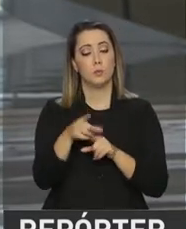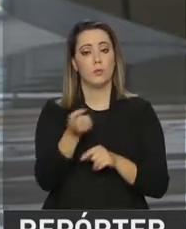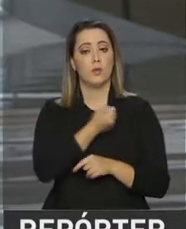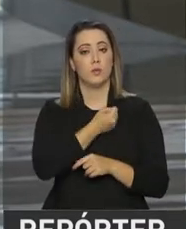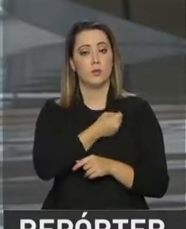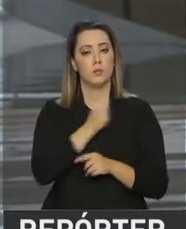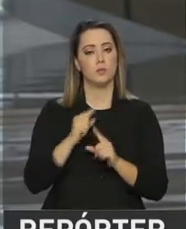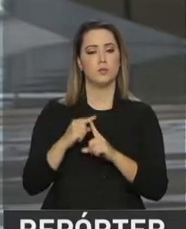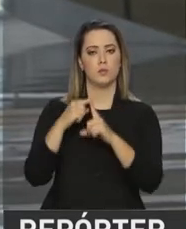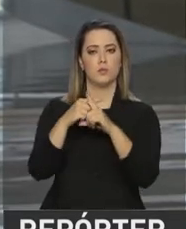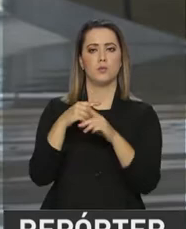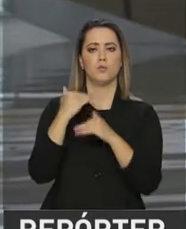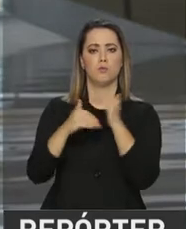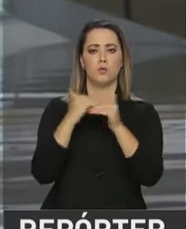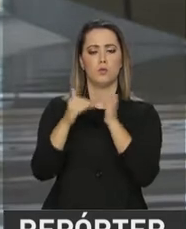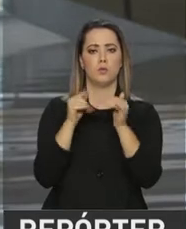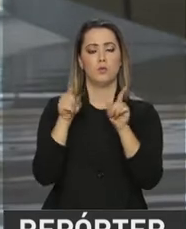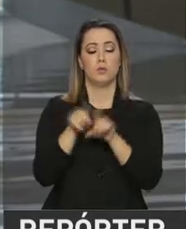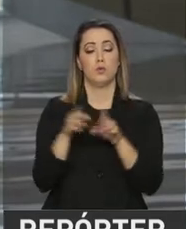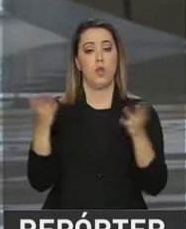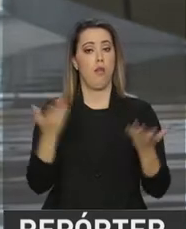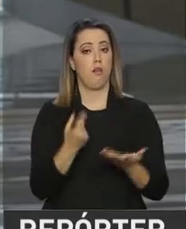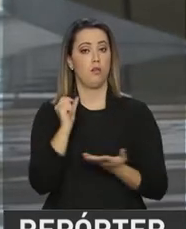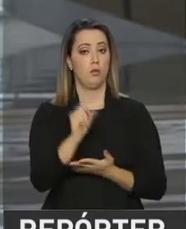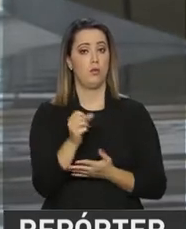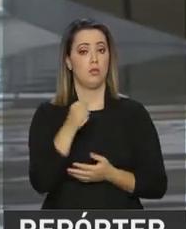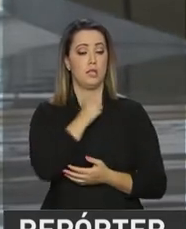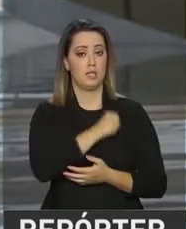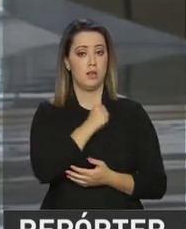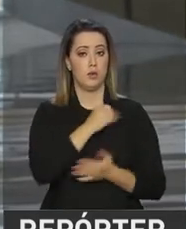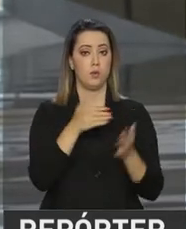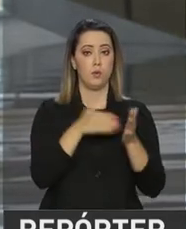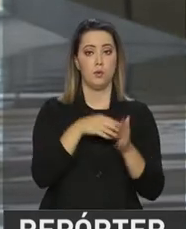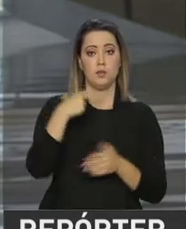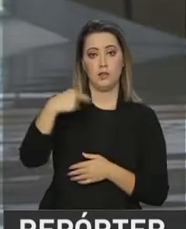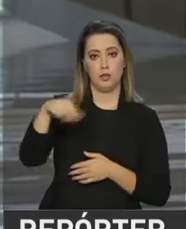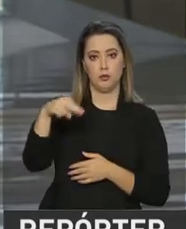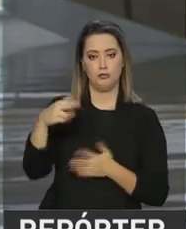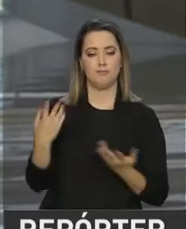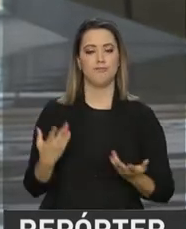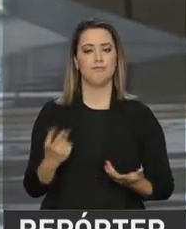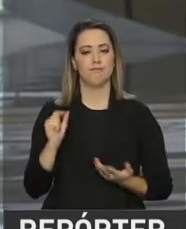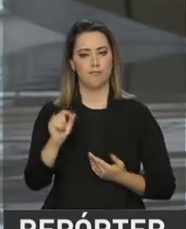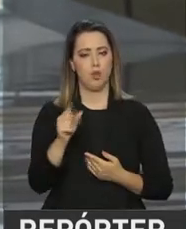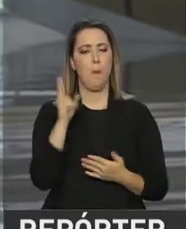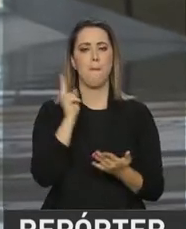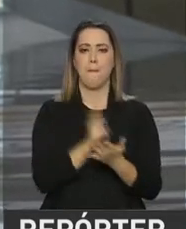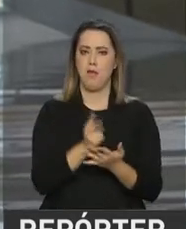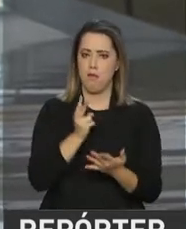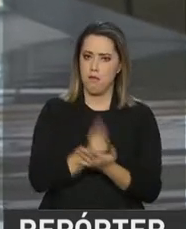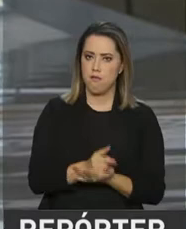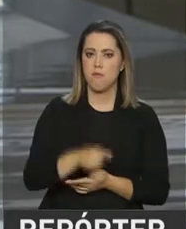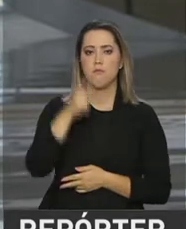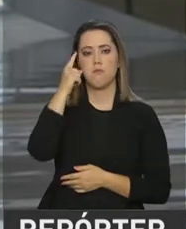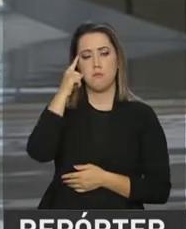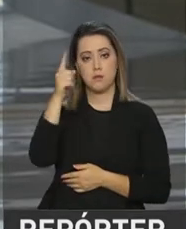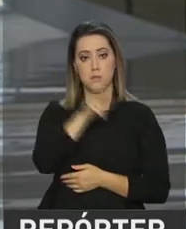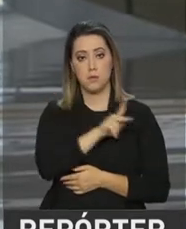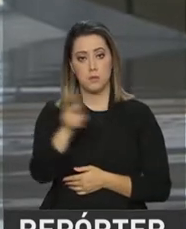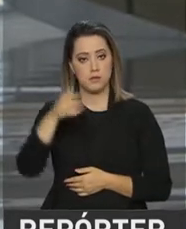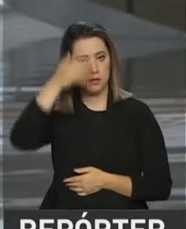positivos continuem agora entre agosto e novembro o mesmo raciocínio foi feito pelo presidente